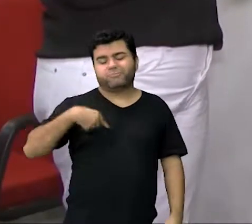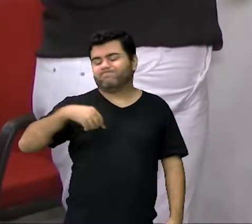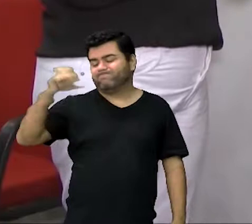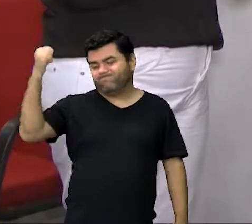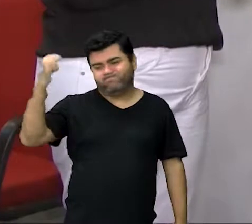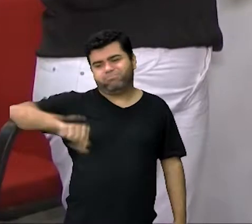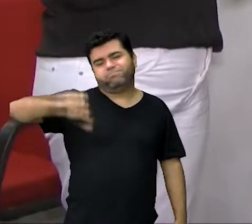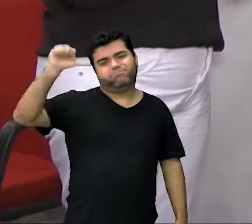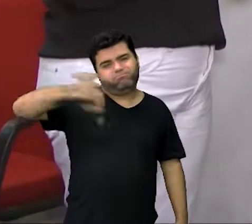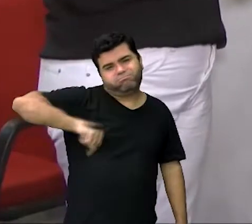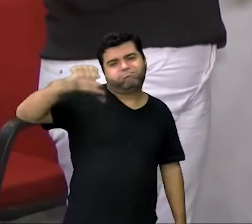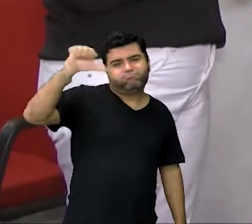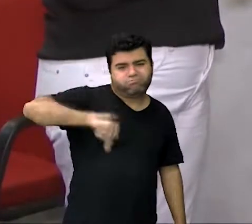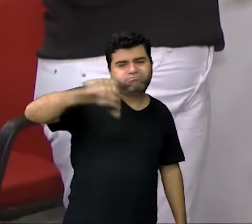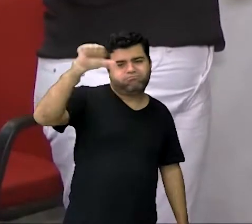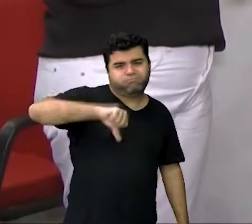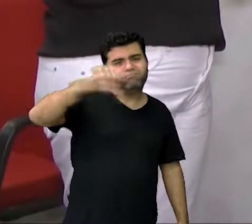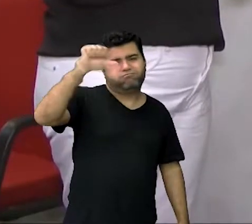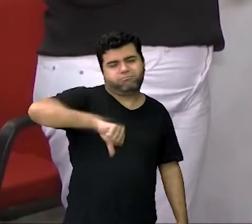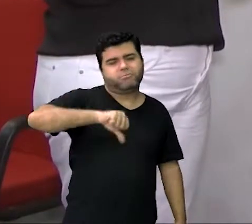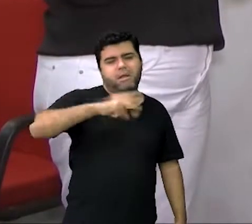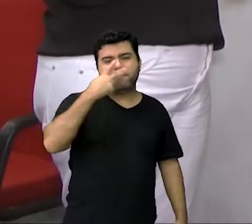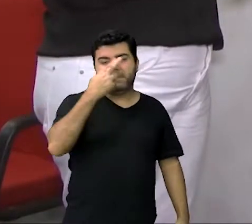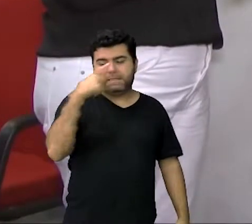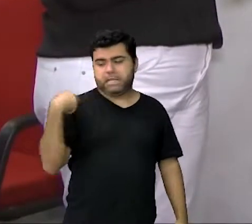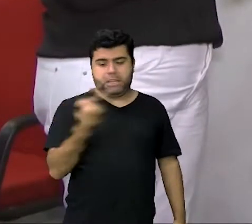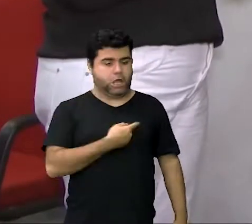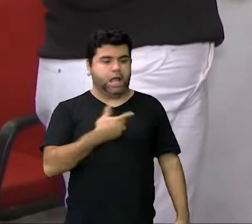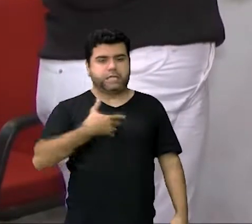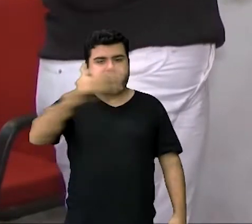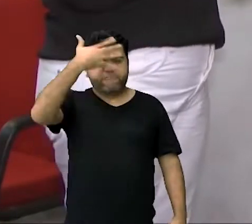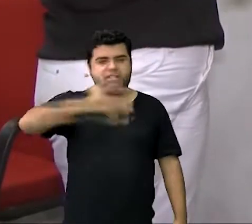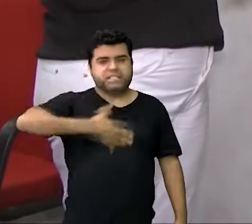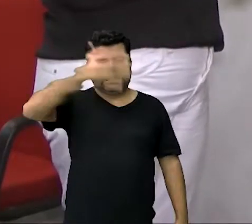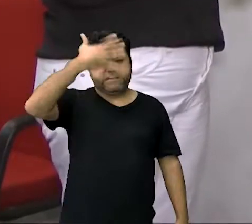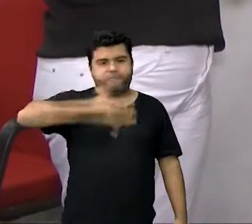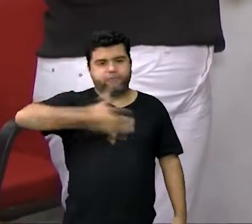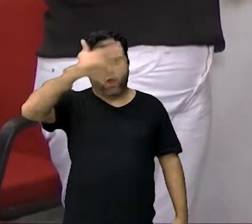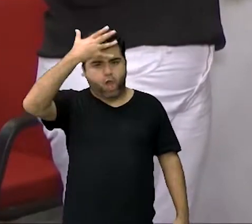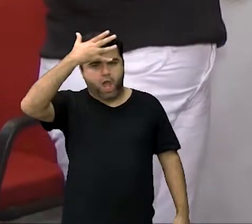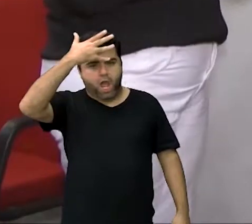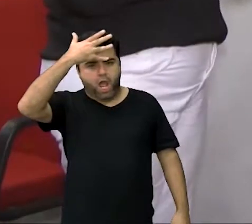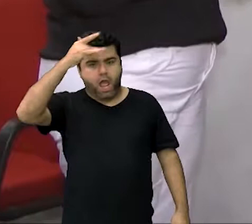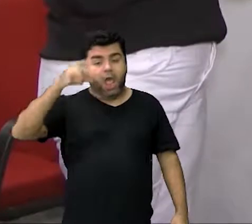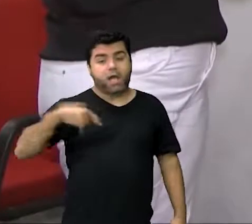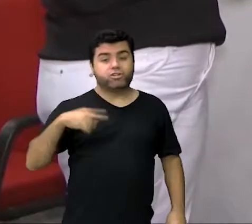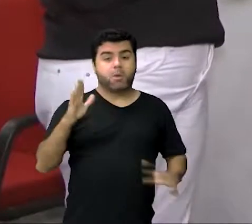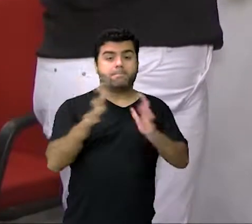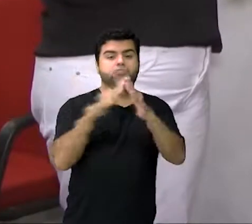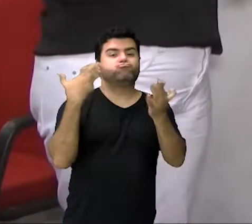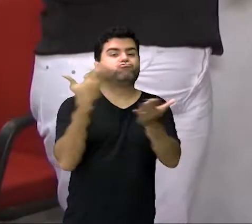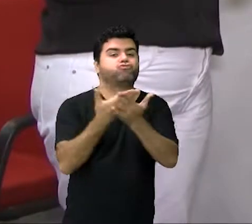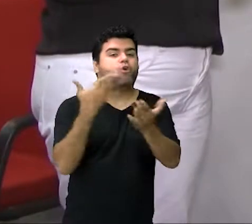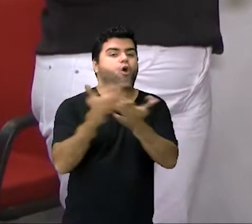aqui. Continuamos invisíveis. Não temos, isso eu posso afirmar, uma escola de